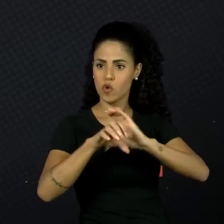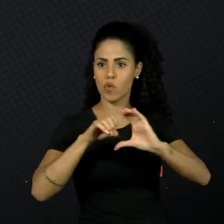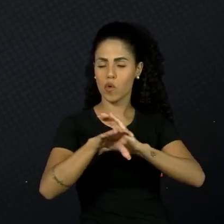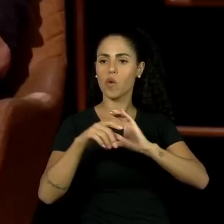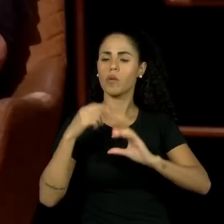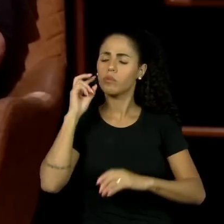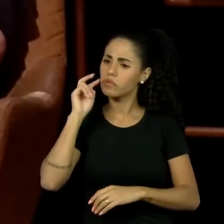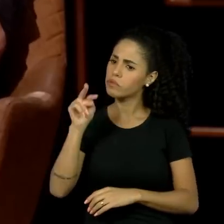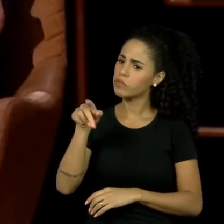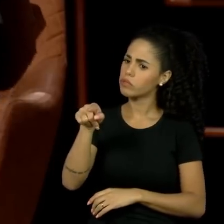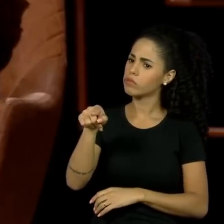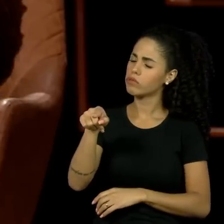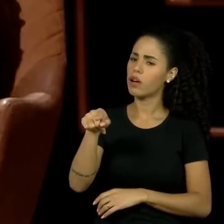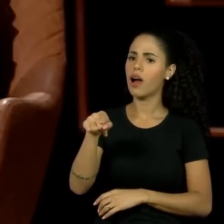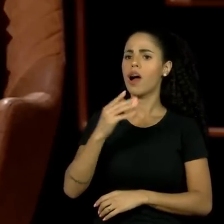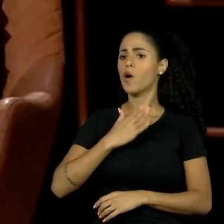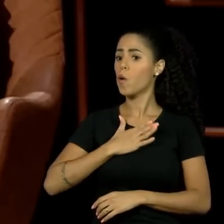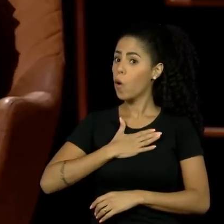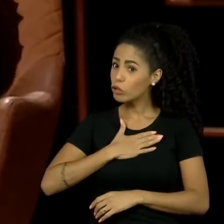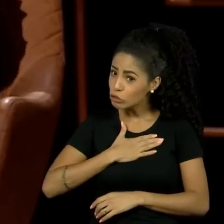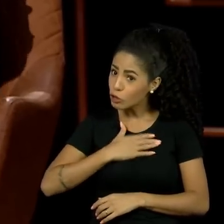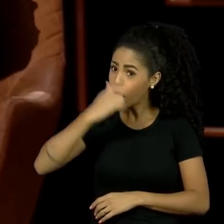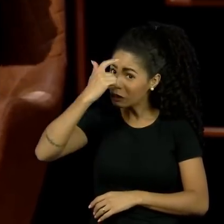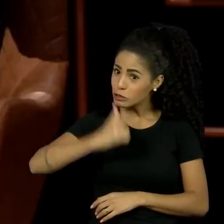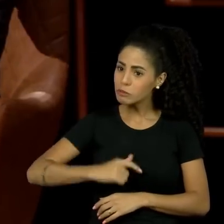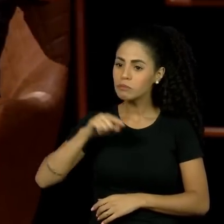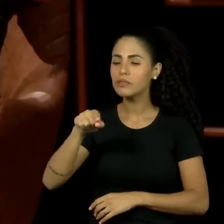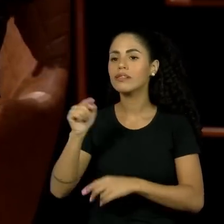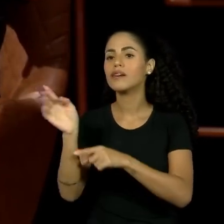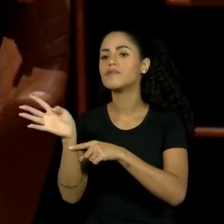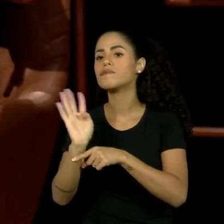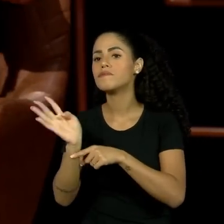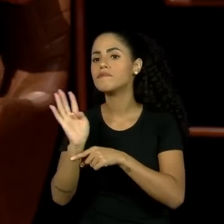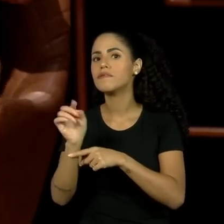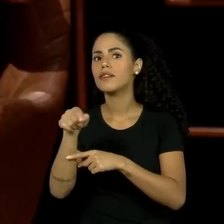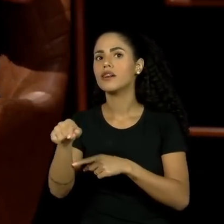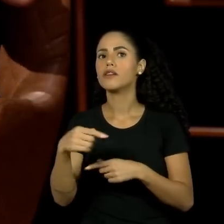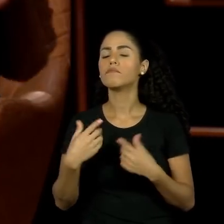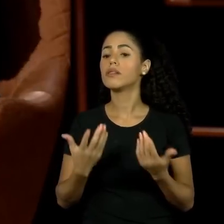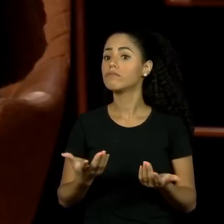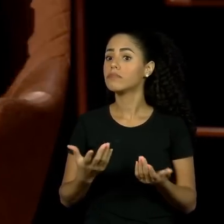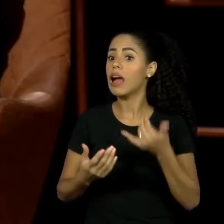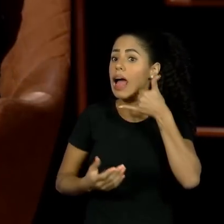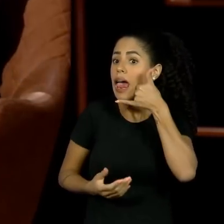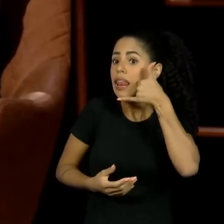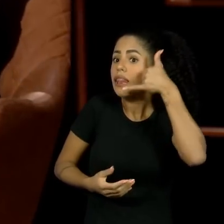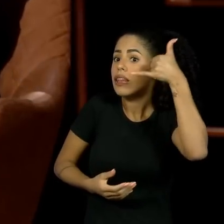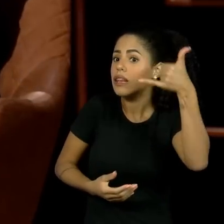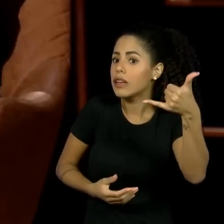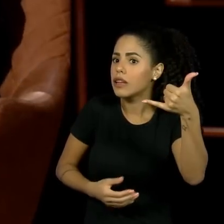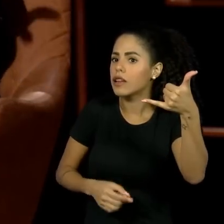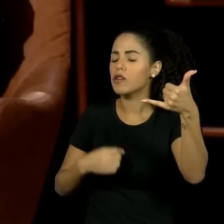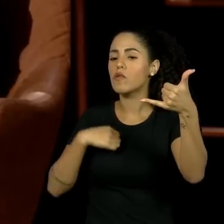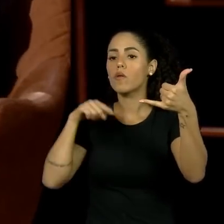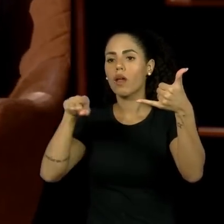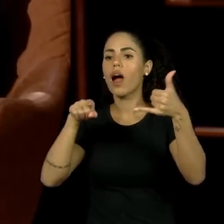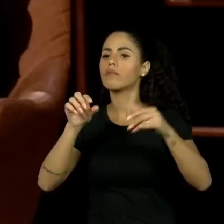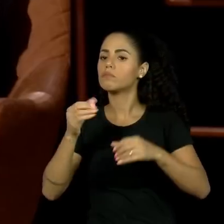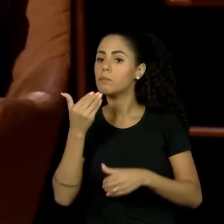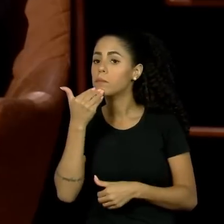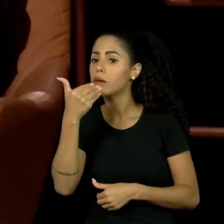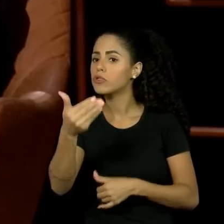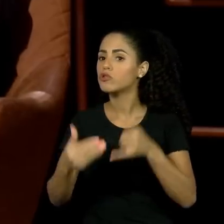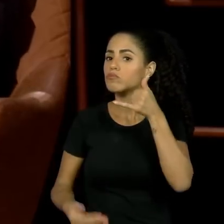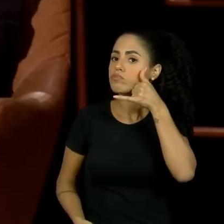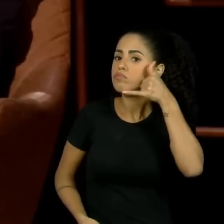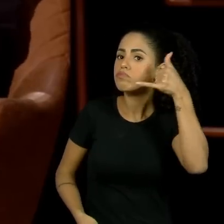me viu, se apaixonou por mim naquele filme e ligou para a agência que tinha para a produtora ou para a